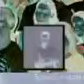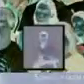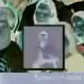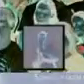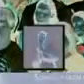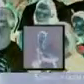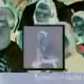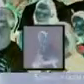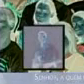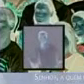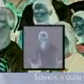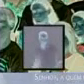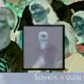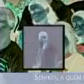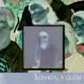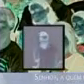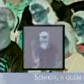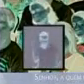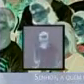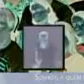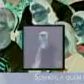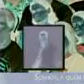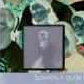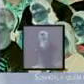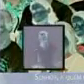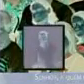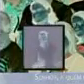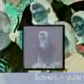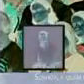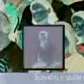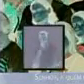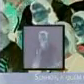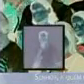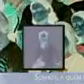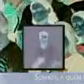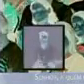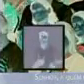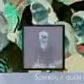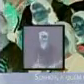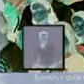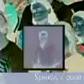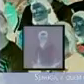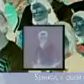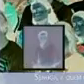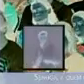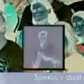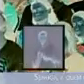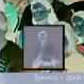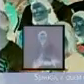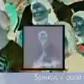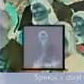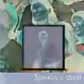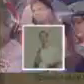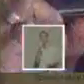pode partilhar. Que pena que muitos dos seus sonhos você não pode partilhar mais, porque o seu sonho foi